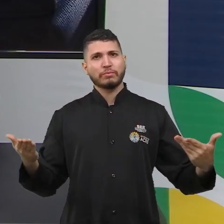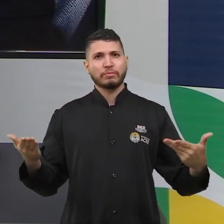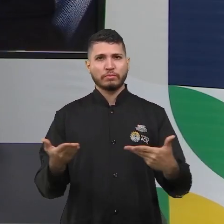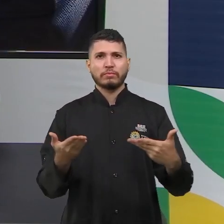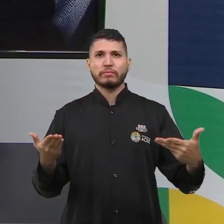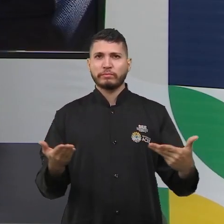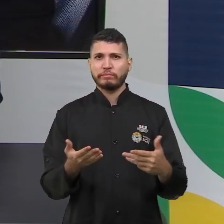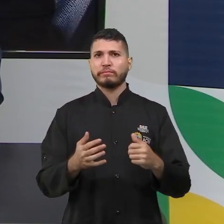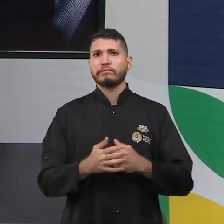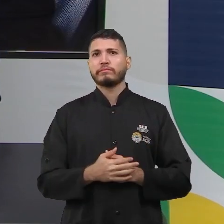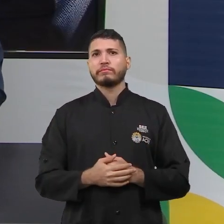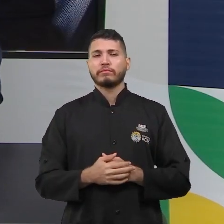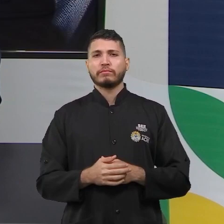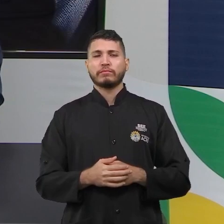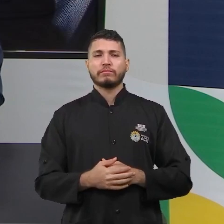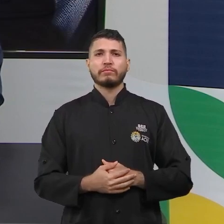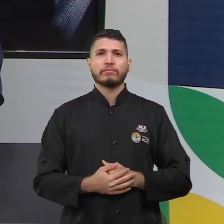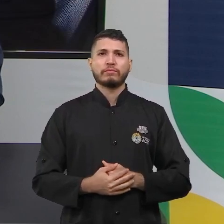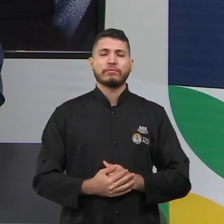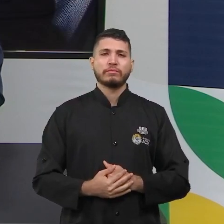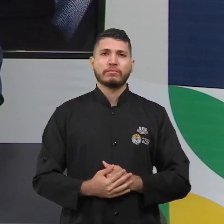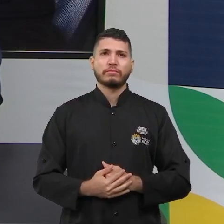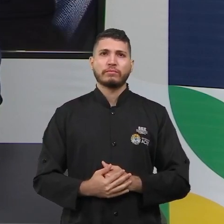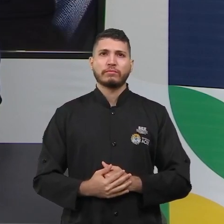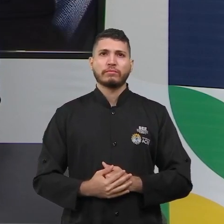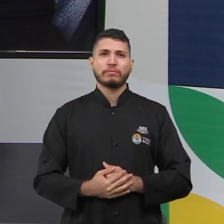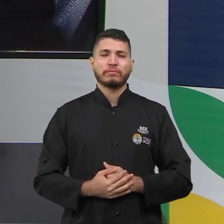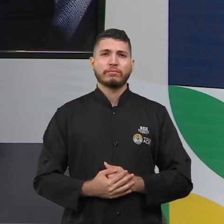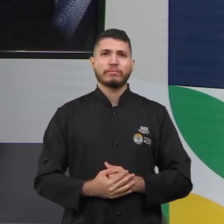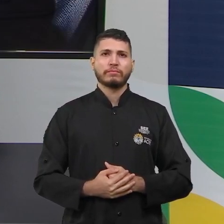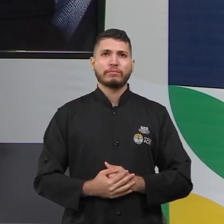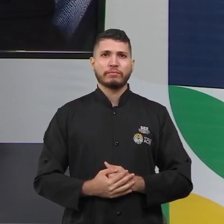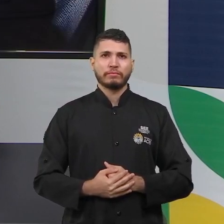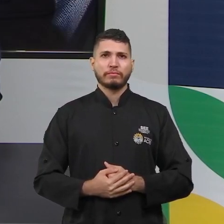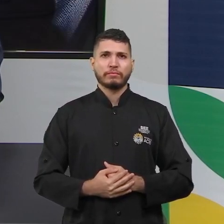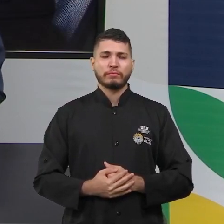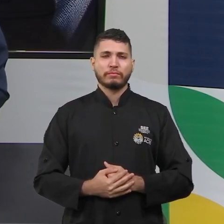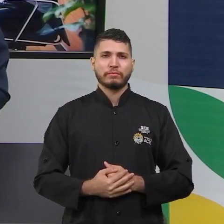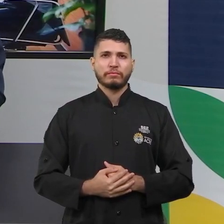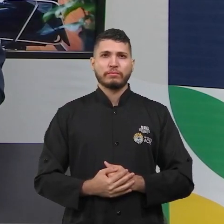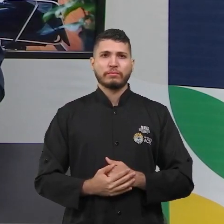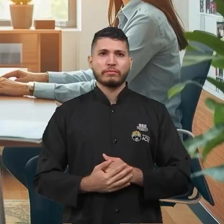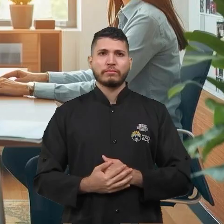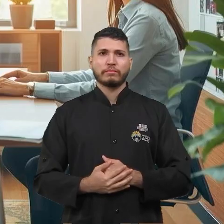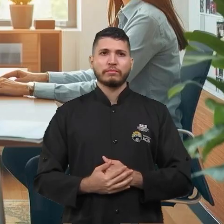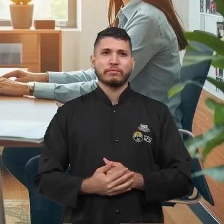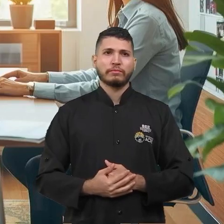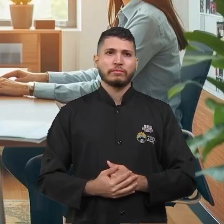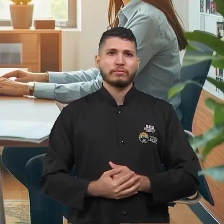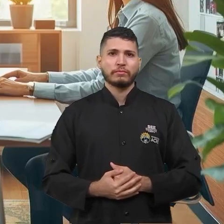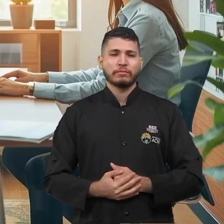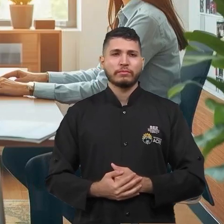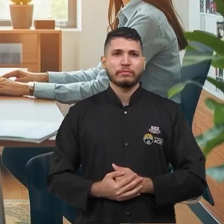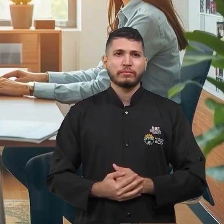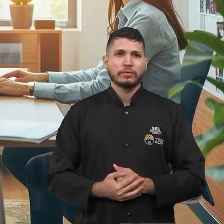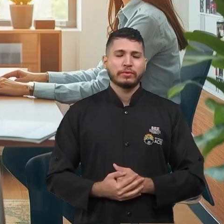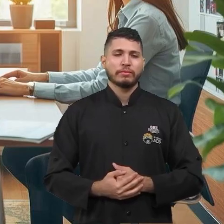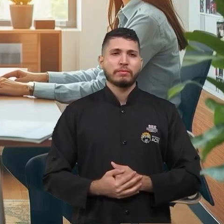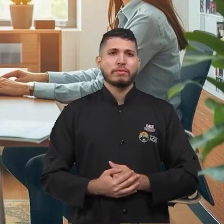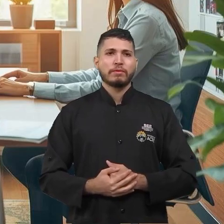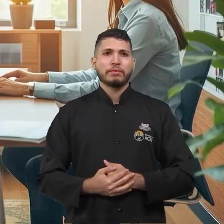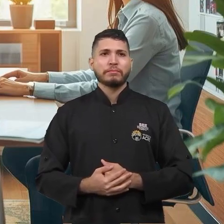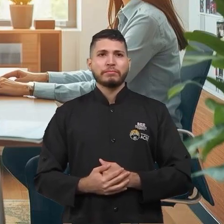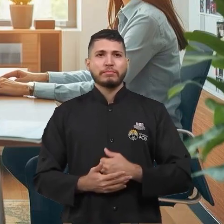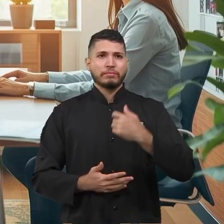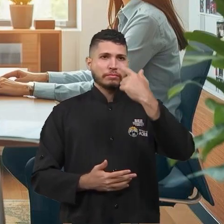campo aí das novas formas de trabalho, certo? Agora nós vamos para a próxima. Imagem 3,